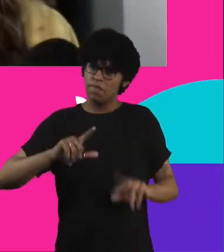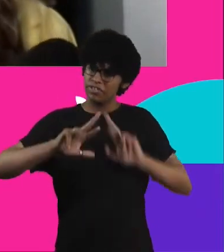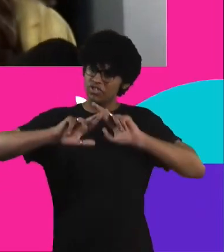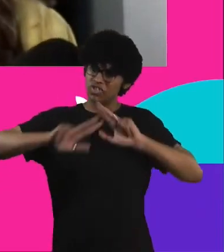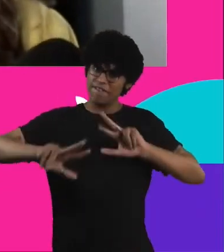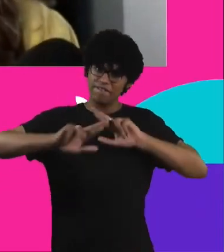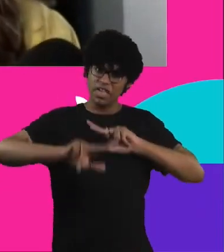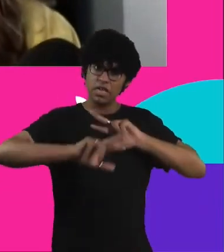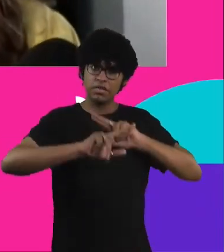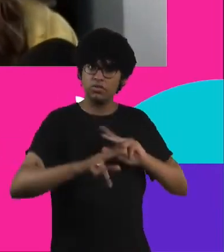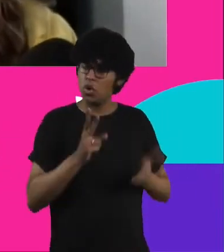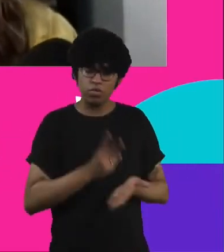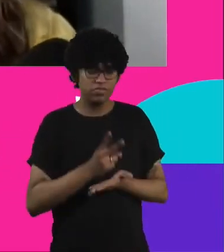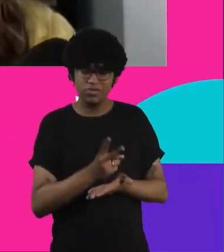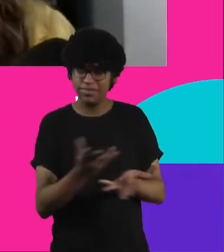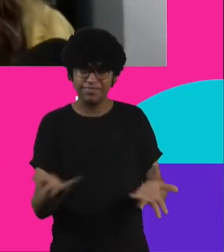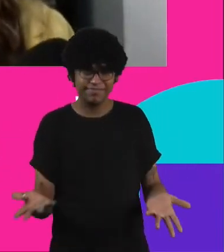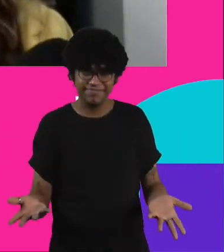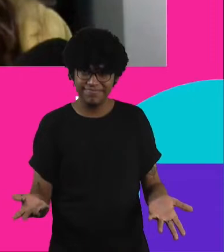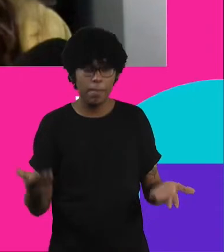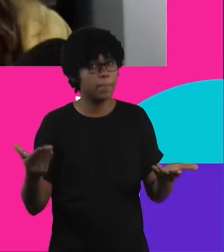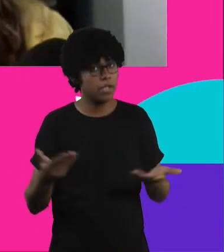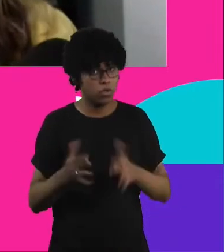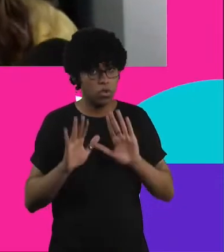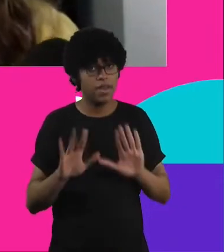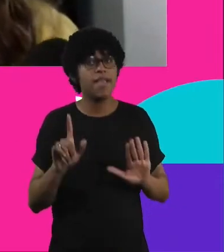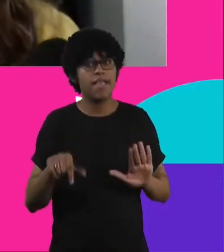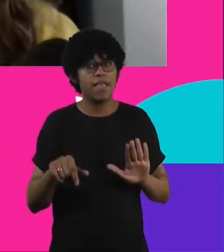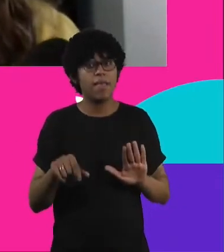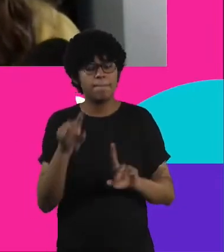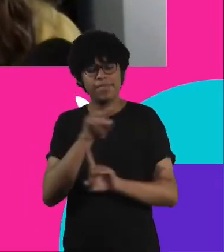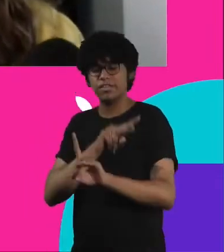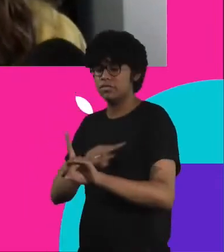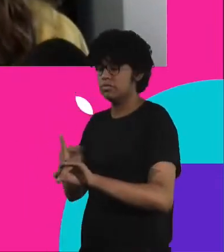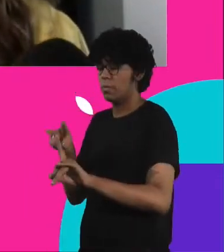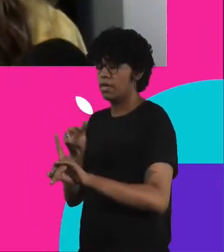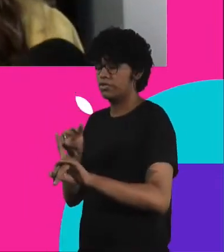e continuam sendo utilizadas, só que agora a serviço de